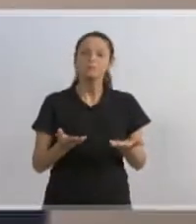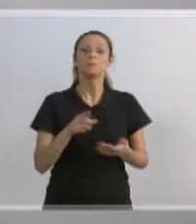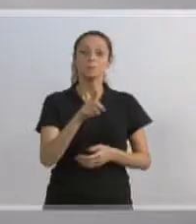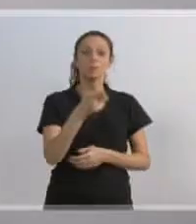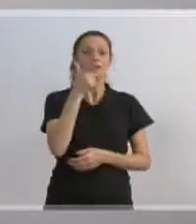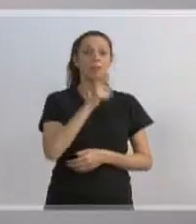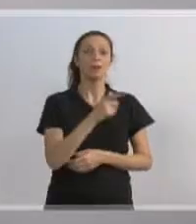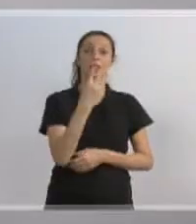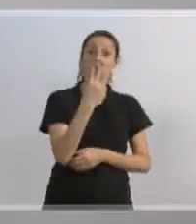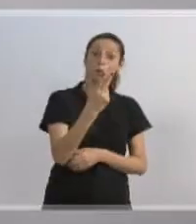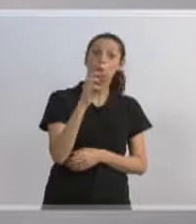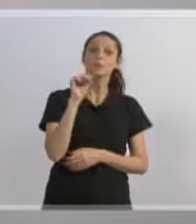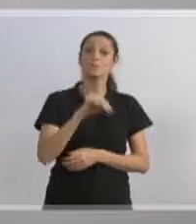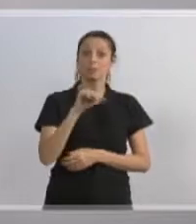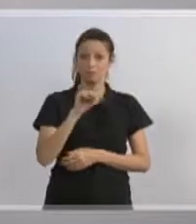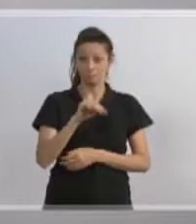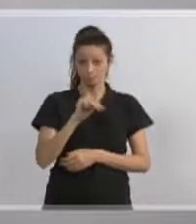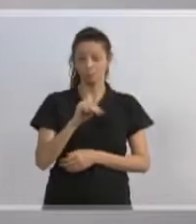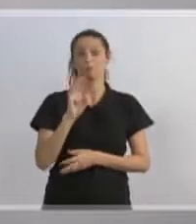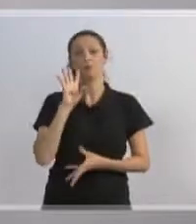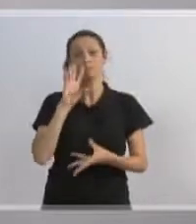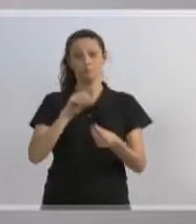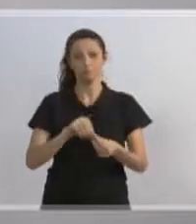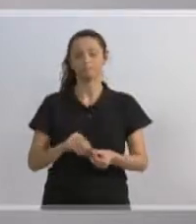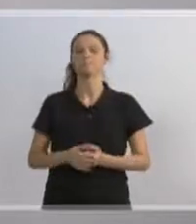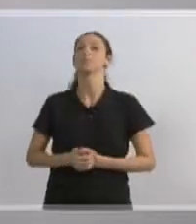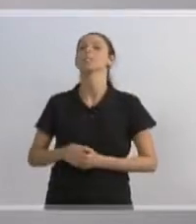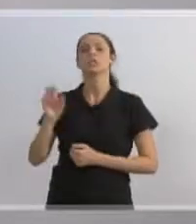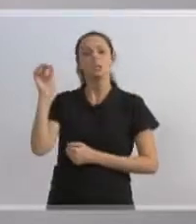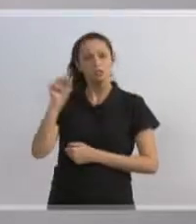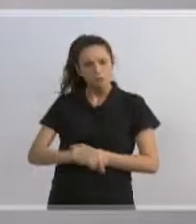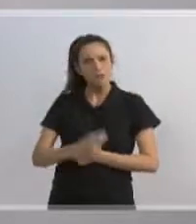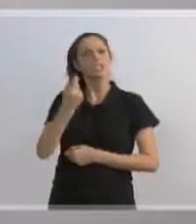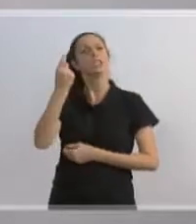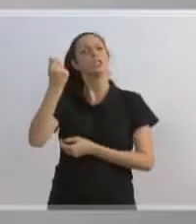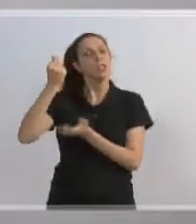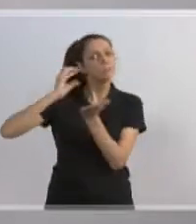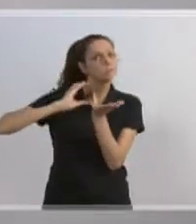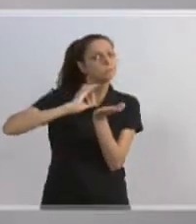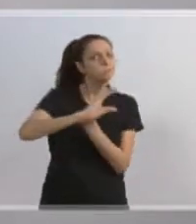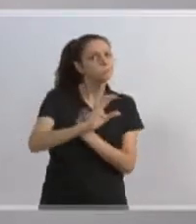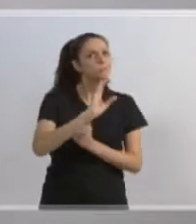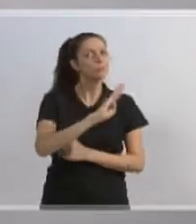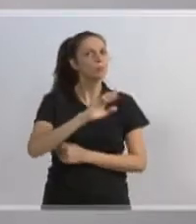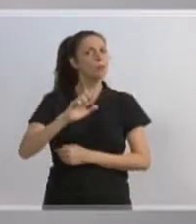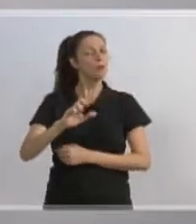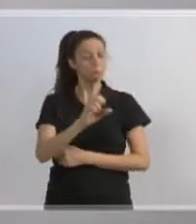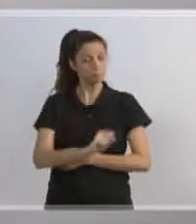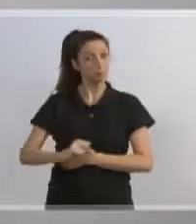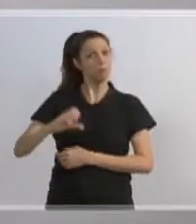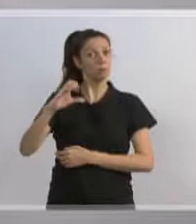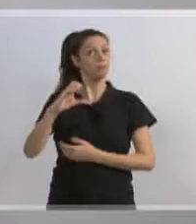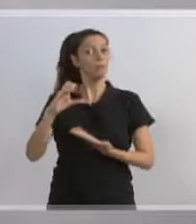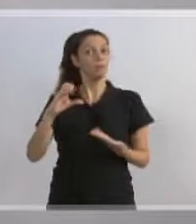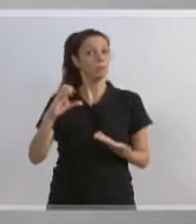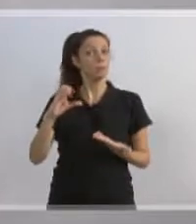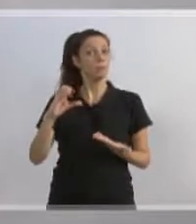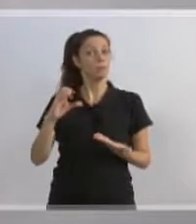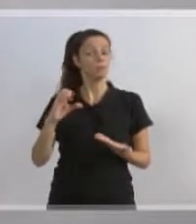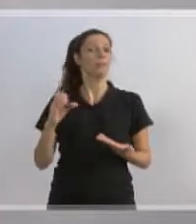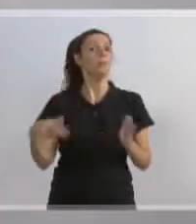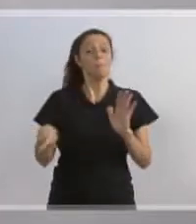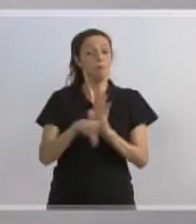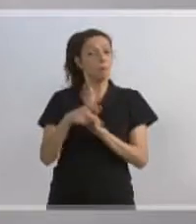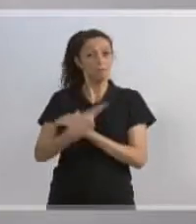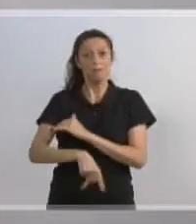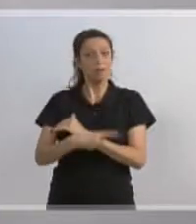2 minutos. Muito obrigado. Quero dizer que são recursos nossos, são dinheiros de Blumenau, são dinheiro de Santa Catarina, que saem daqui